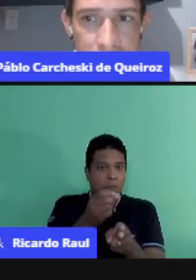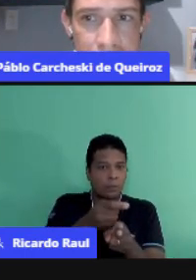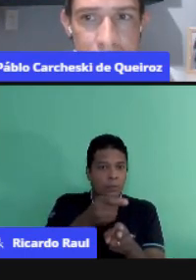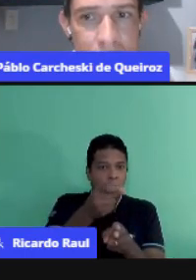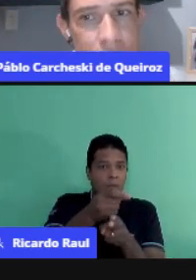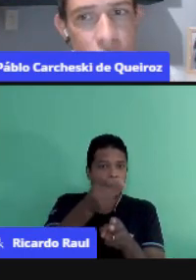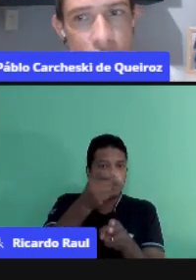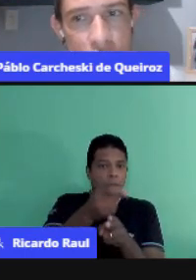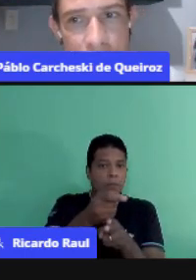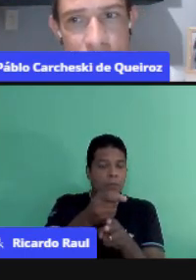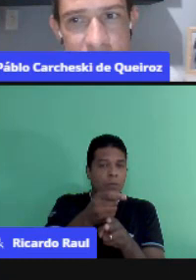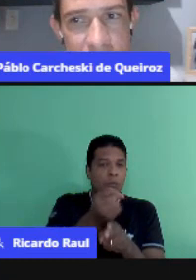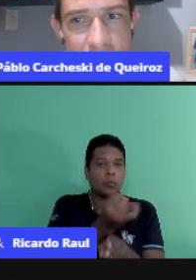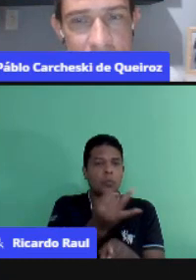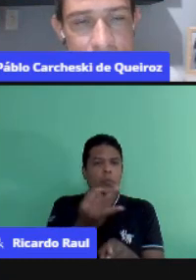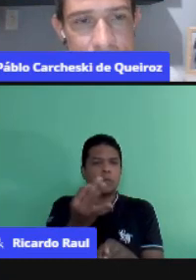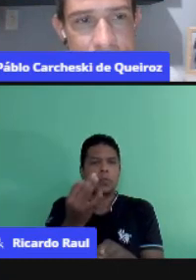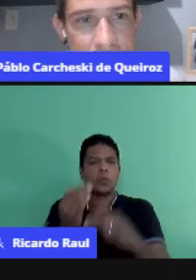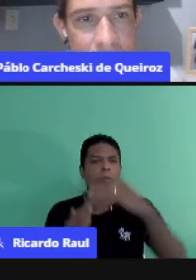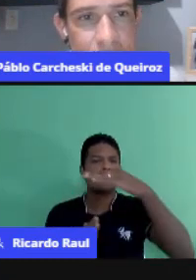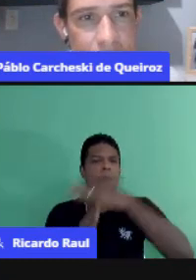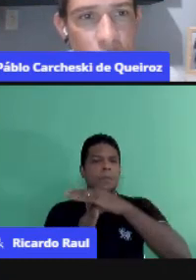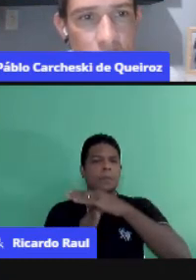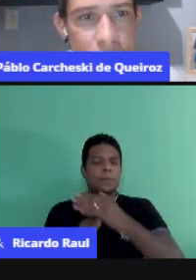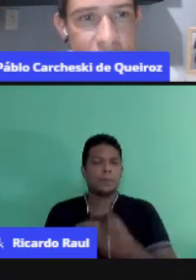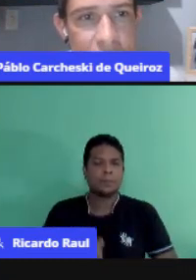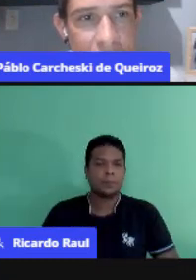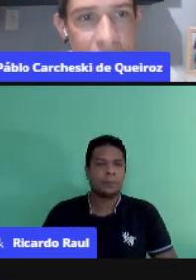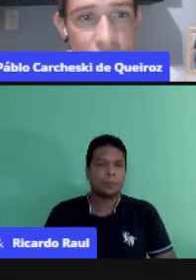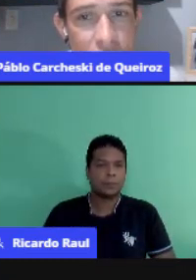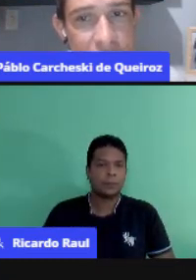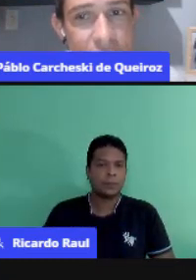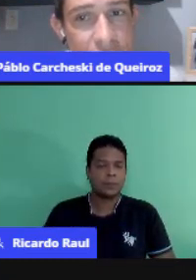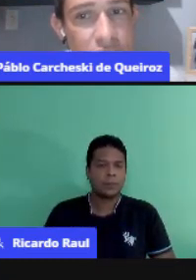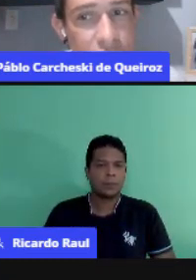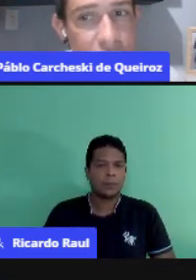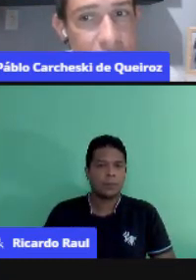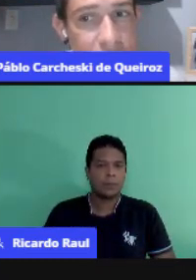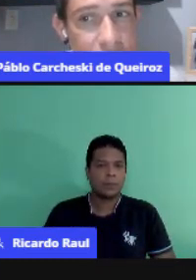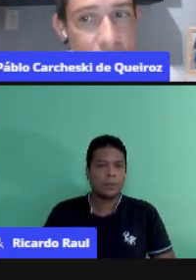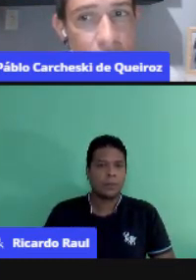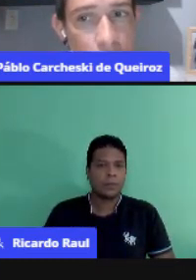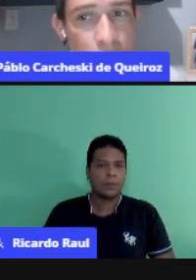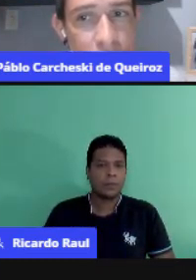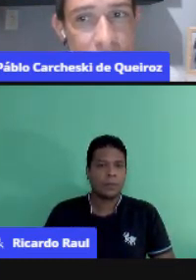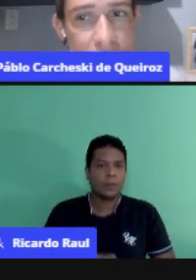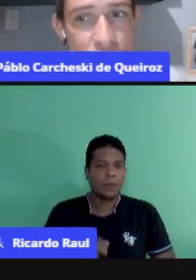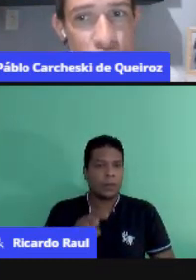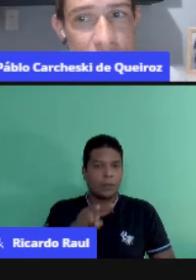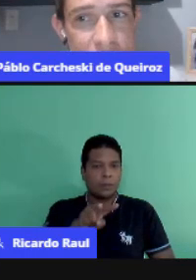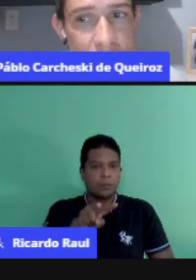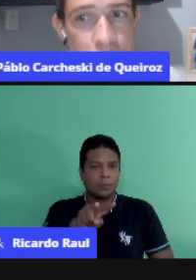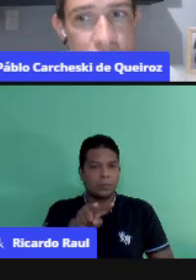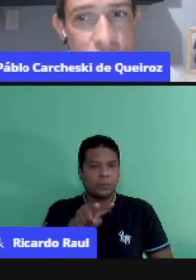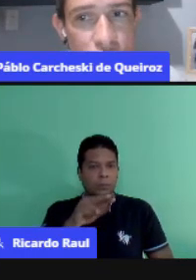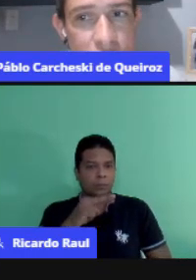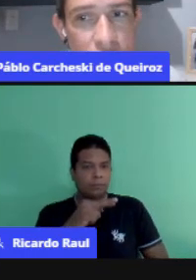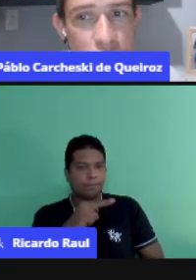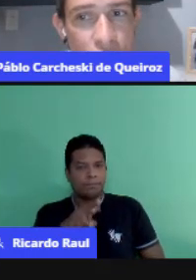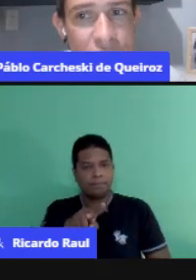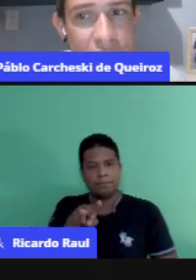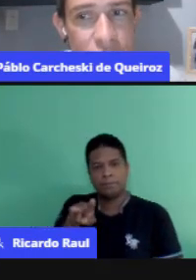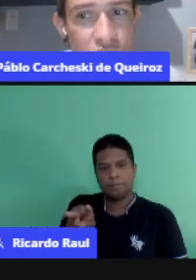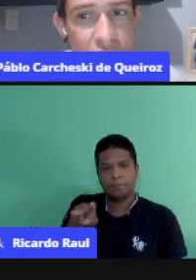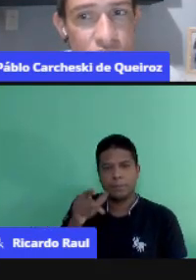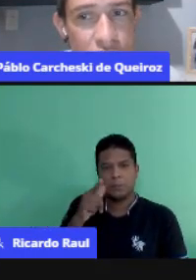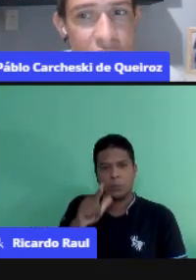máximo, né? E aí eu coloco para vocês, né? Será que eu, nesse caso aí, com essas 3 vistas, eu poderia questionar se é possível dizer